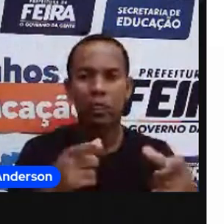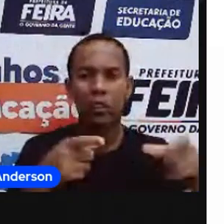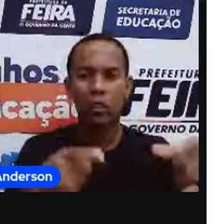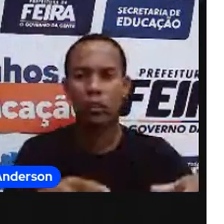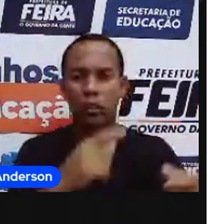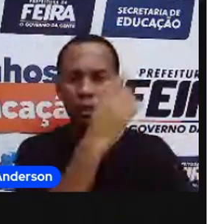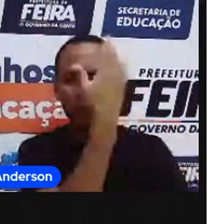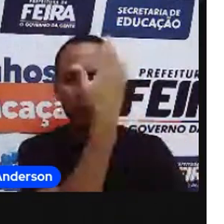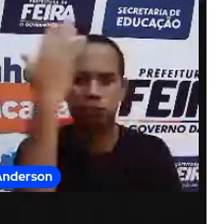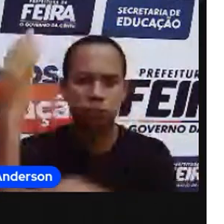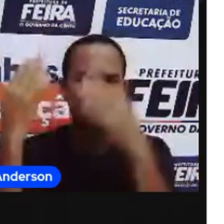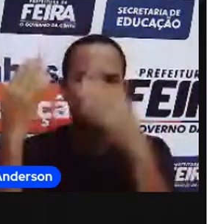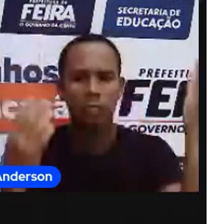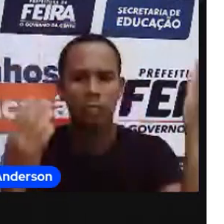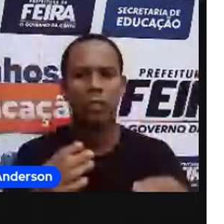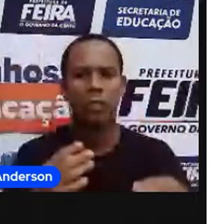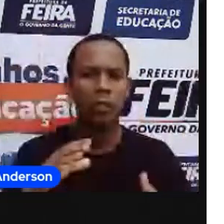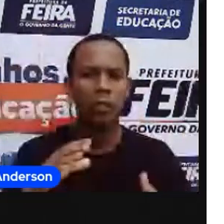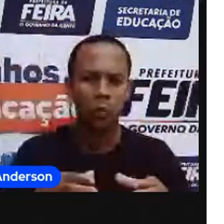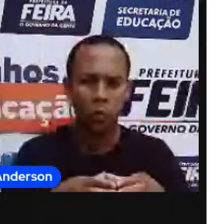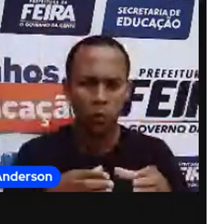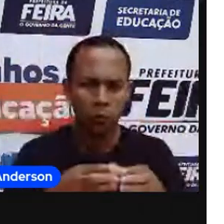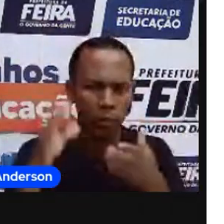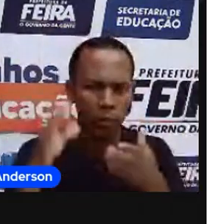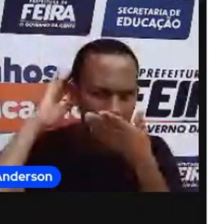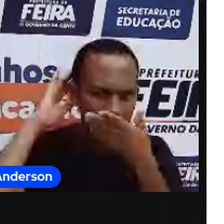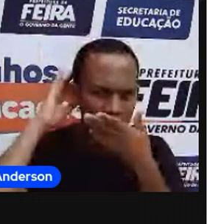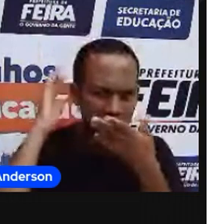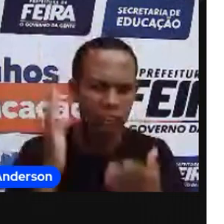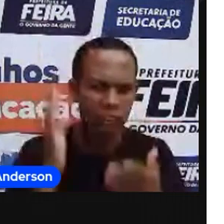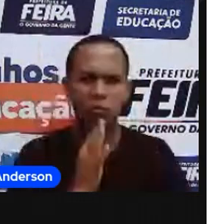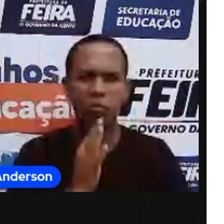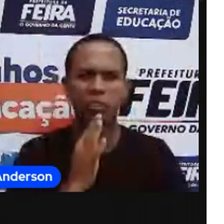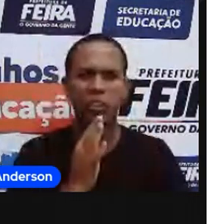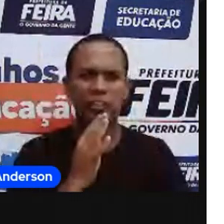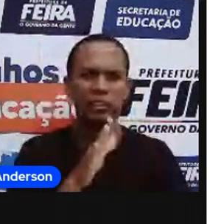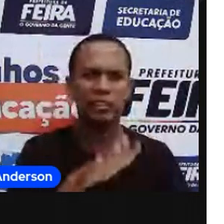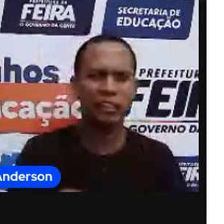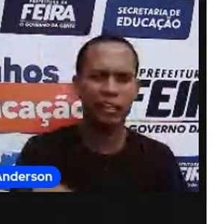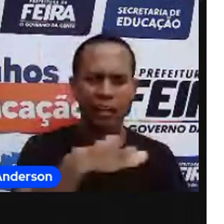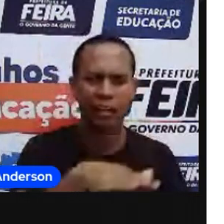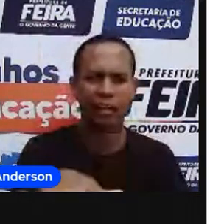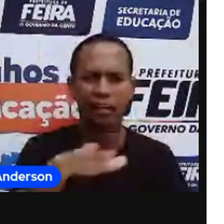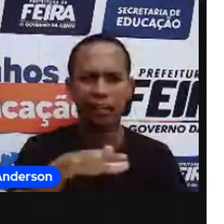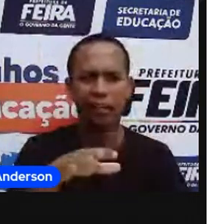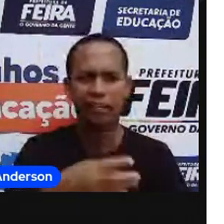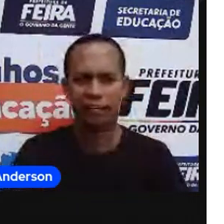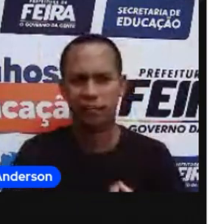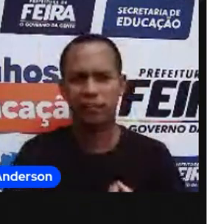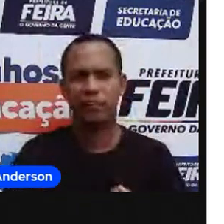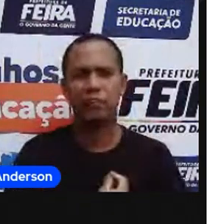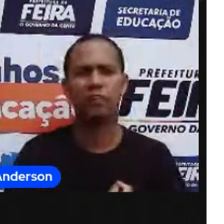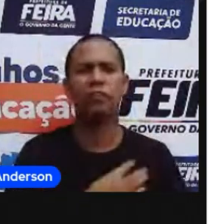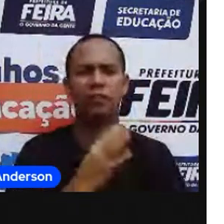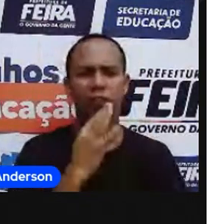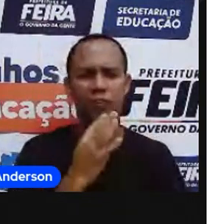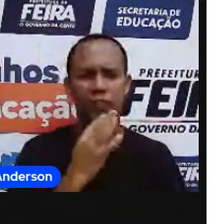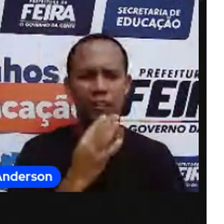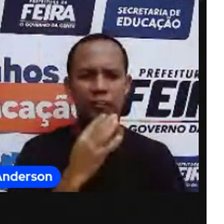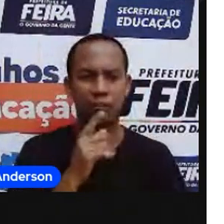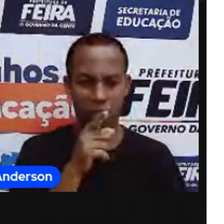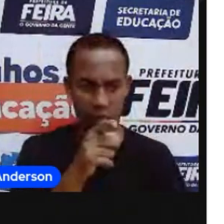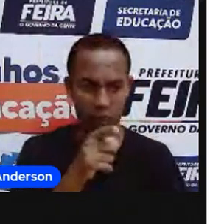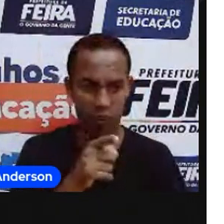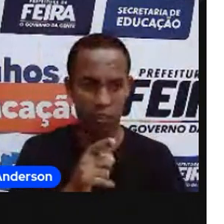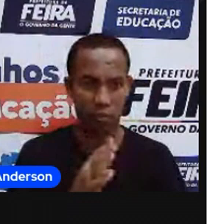conhecem a fundo os ambientes em que vivem. Então, da mesma forma que você conhece a sua casa, que eu conheço a minha